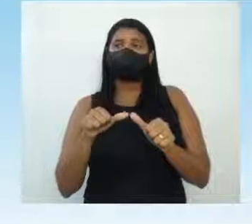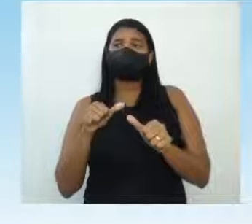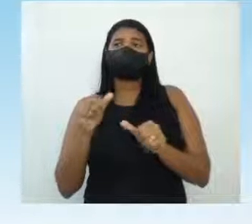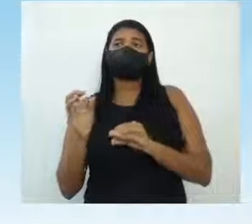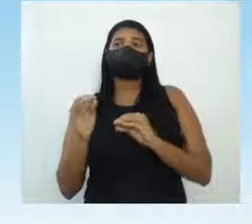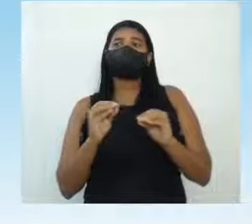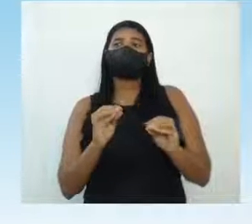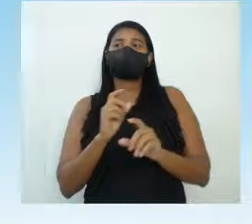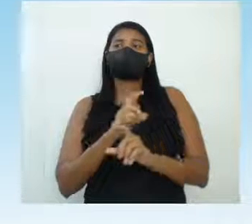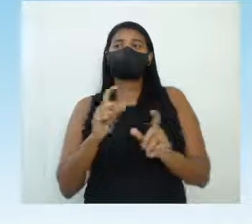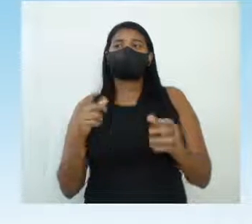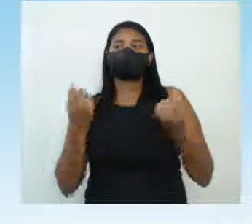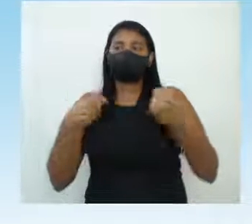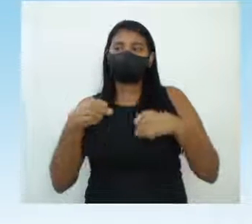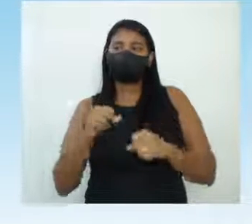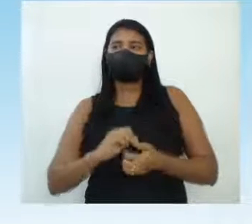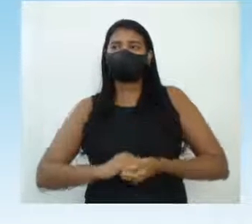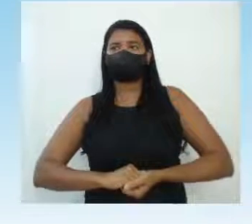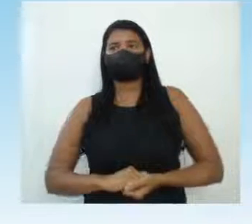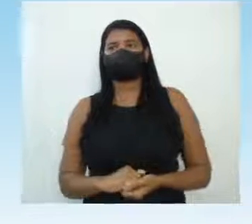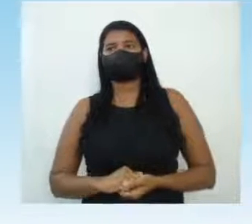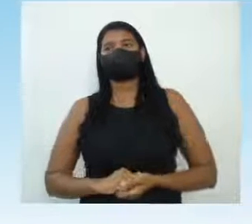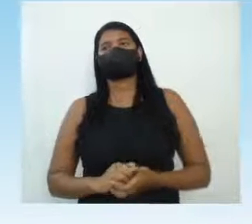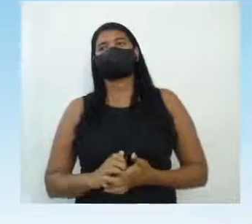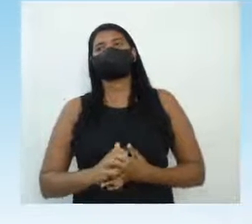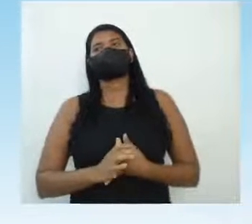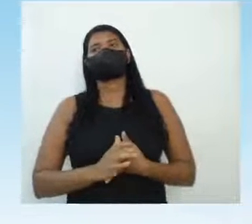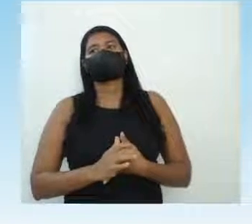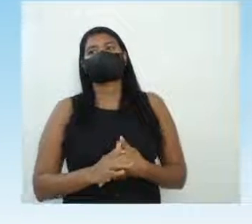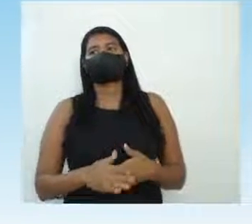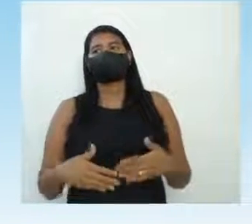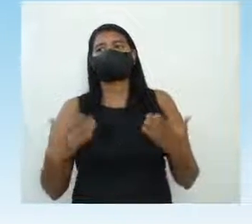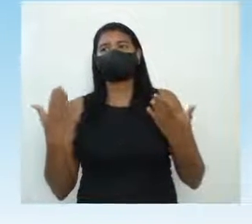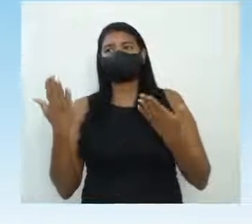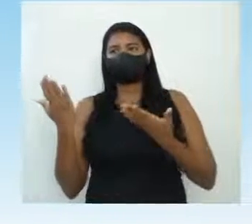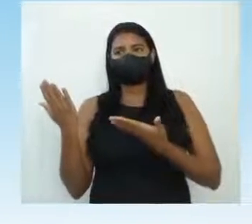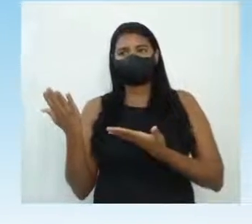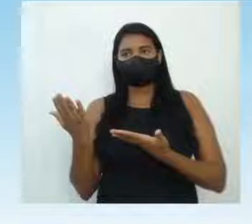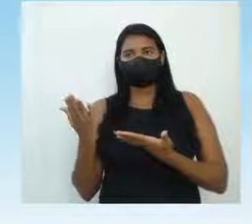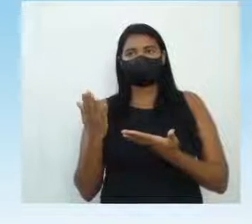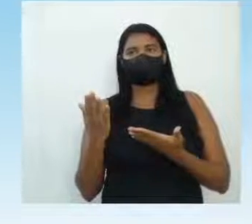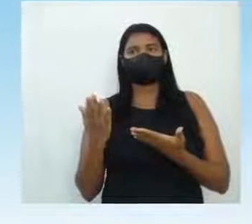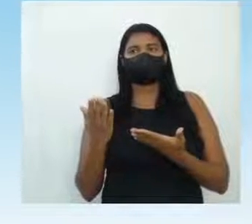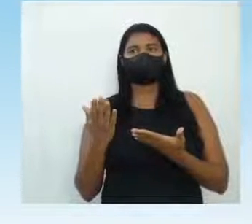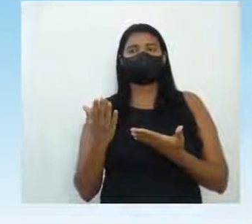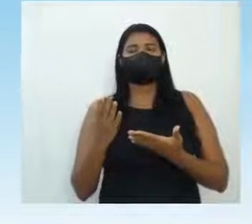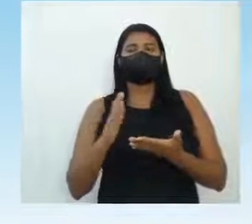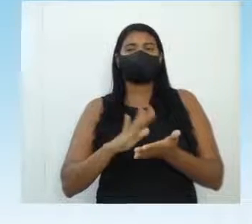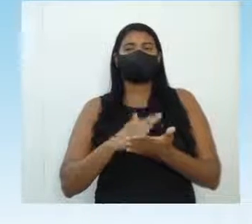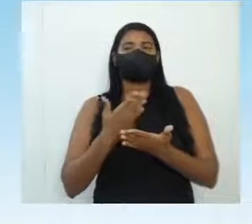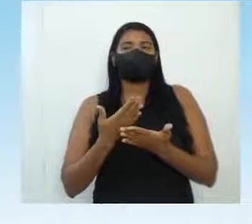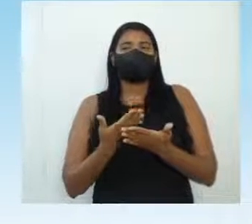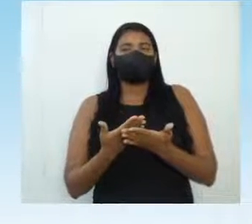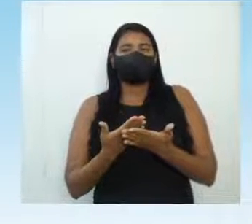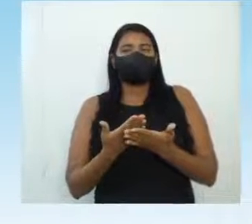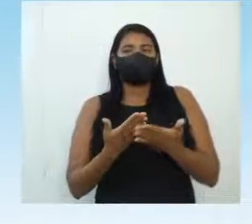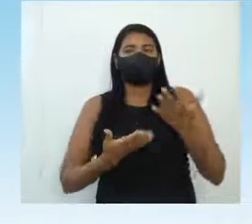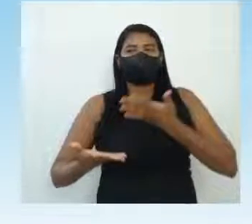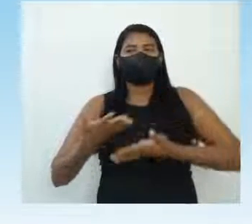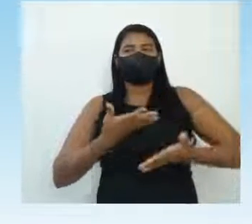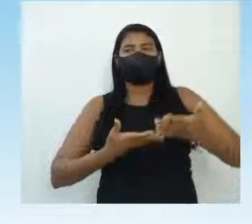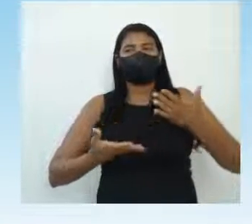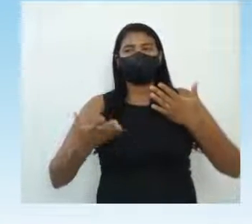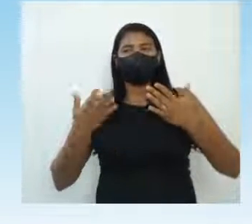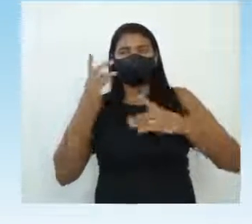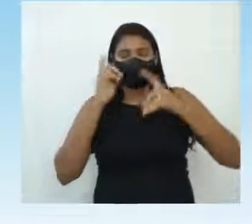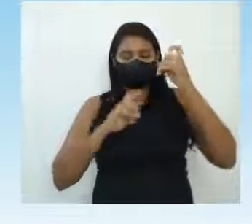que existem, né? Bom, aí a gente vai ver os movimentos de interpretação também de Martha Graham,